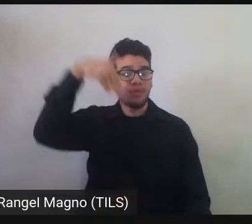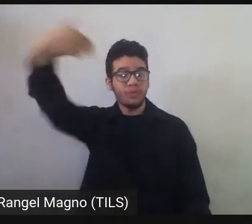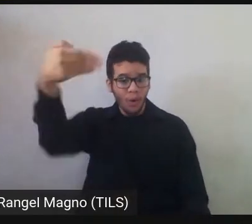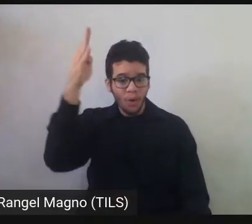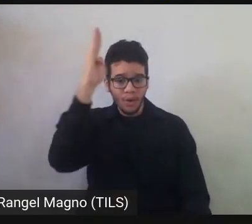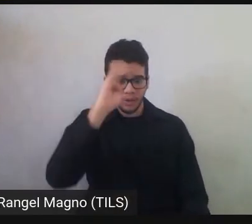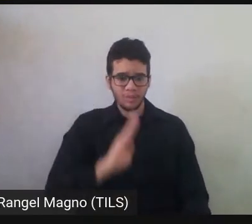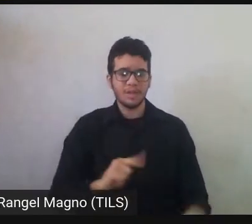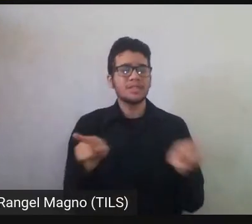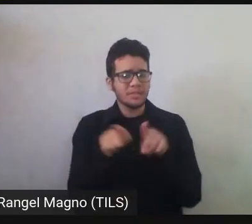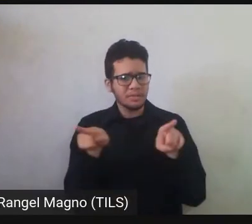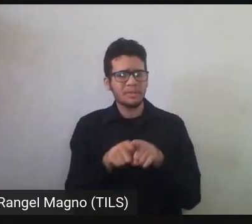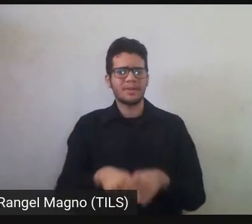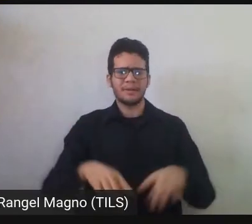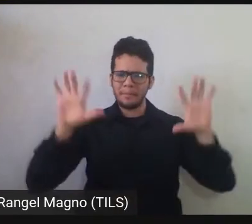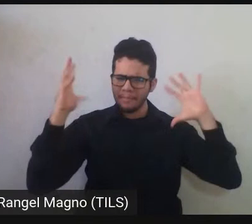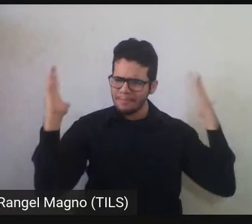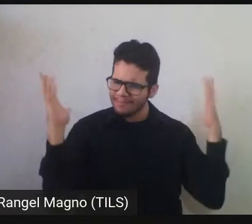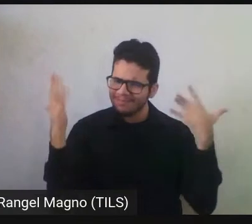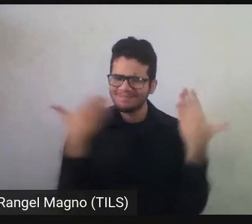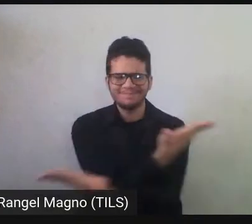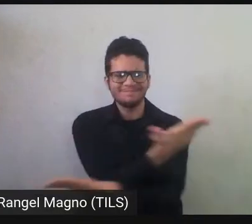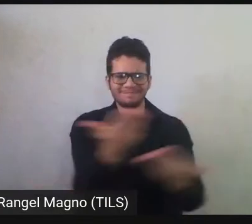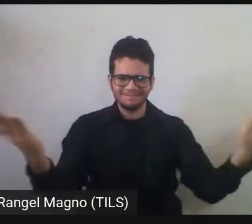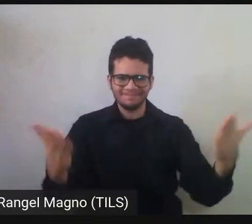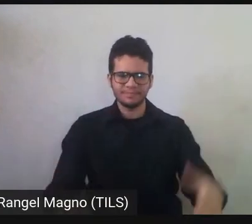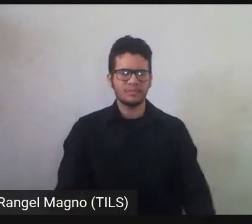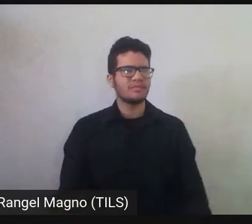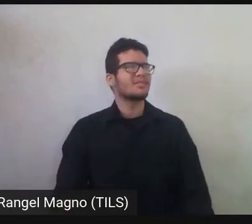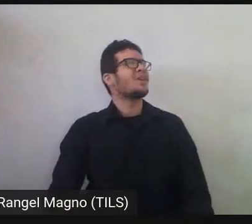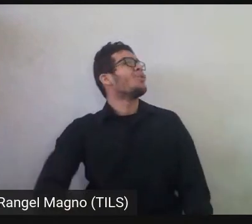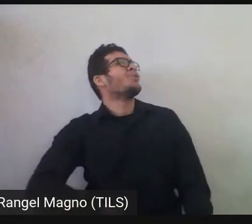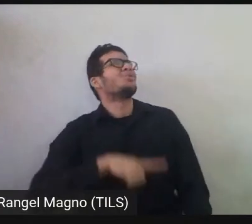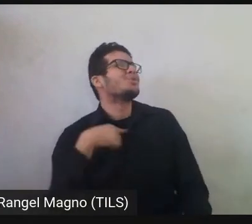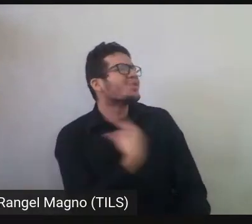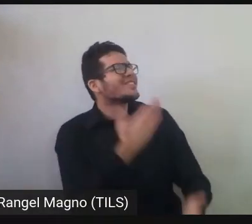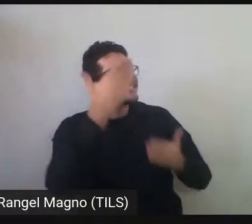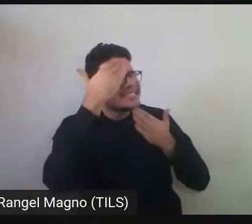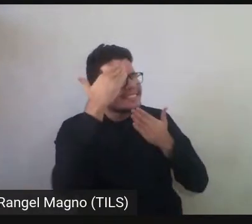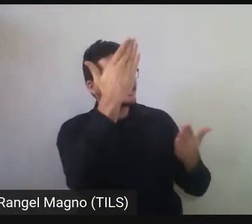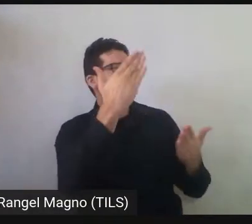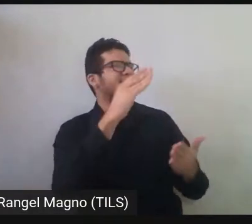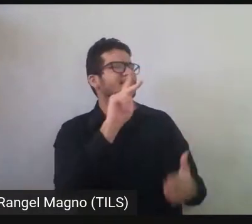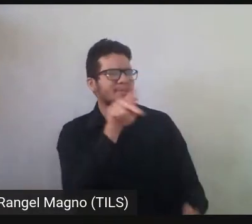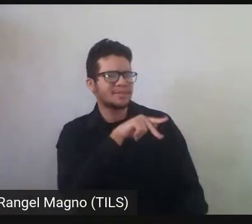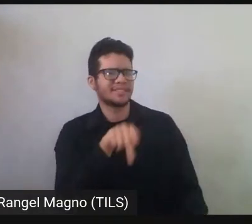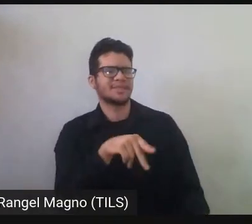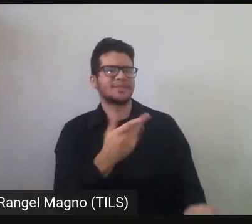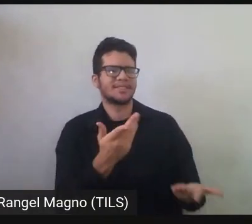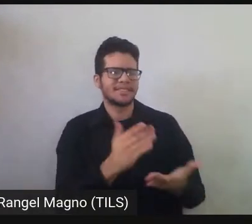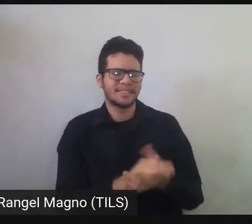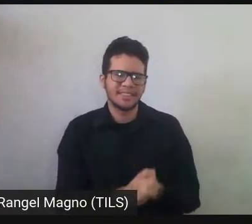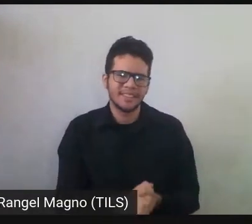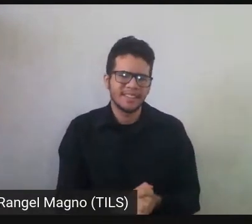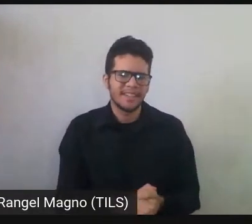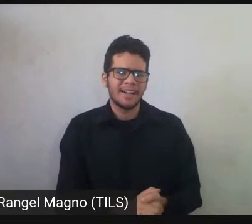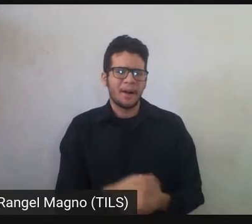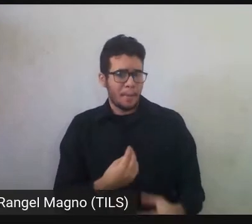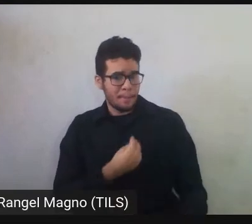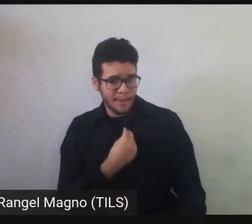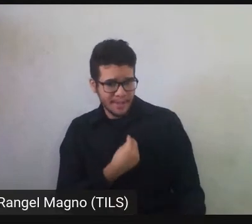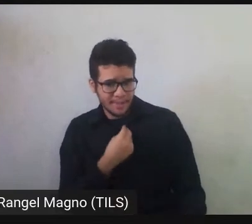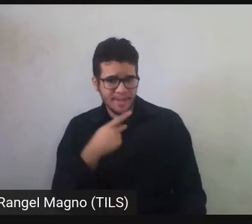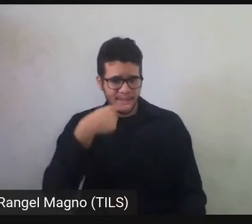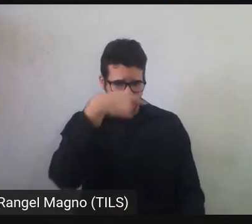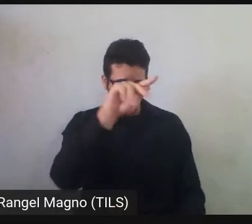obrigado e parabéns a todos professora nós que agradecemos mais uma vez a participação da senhora eu tenho